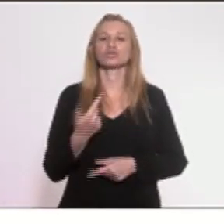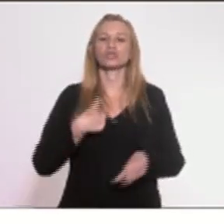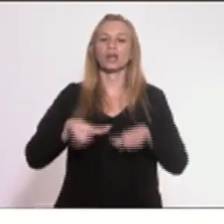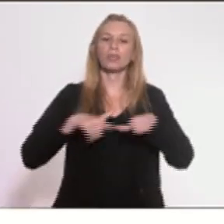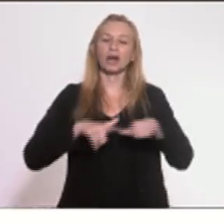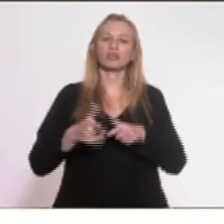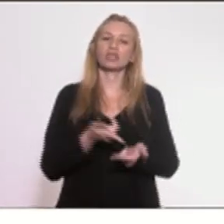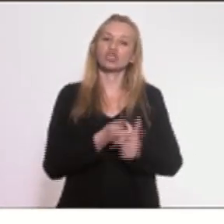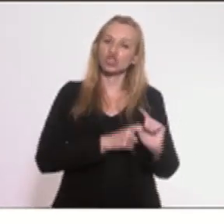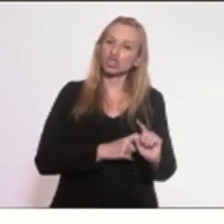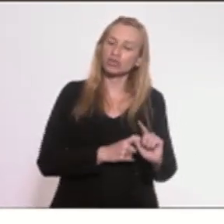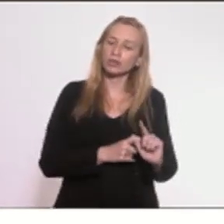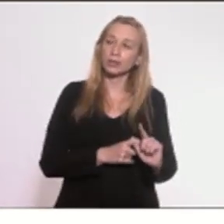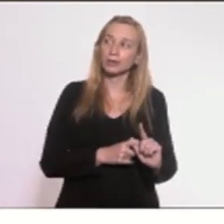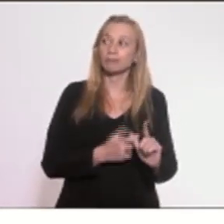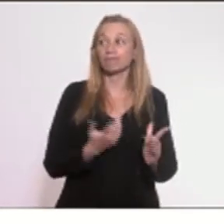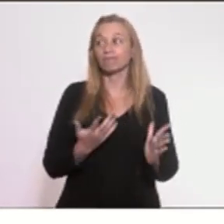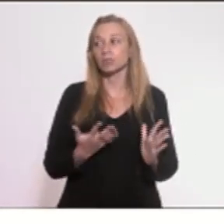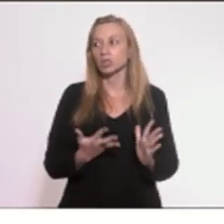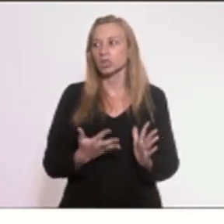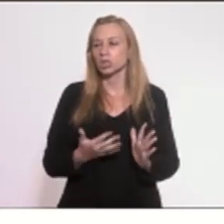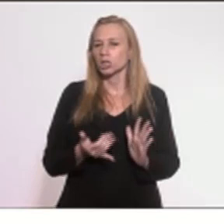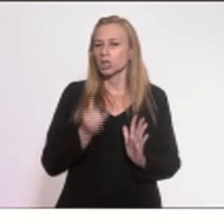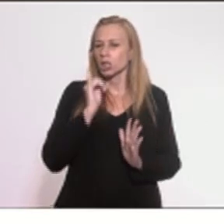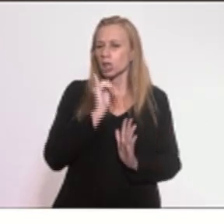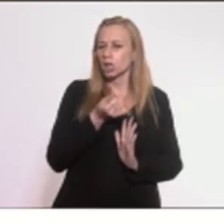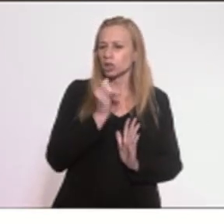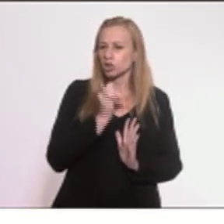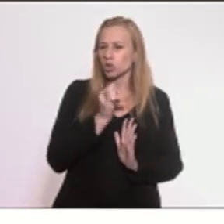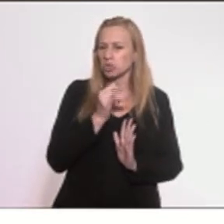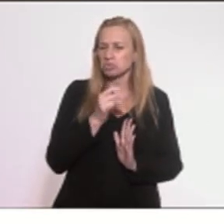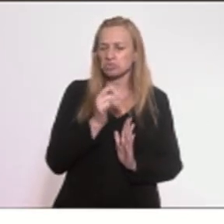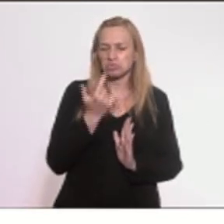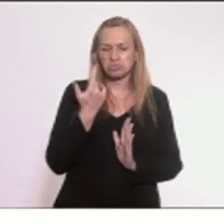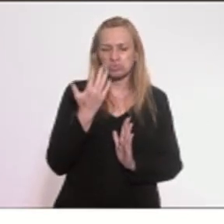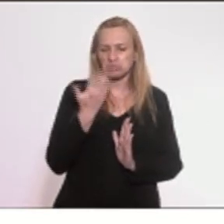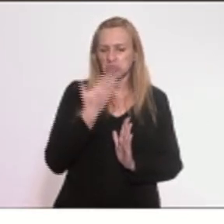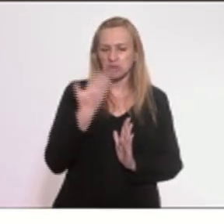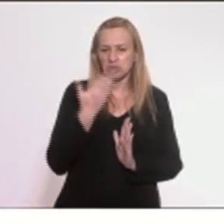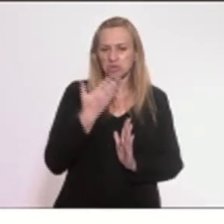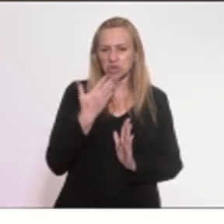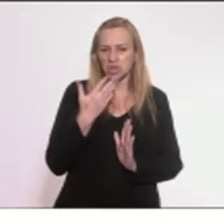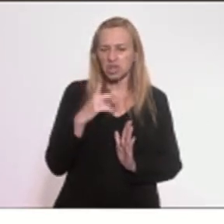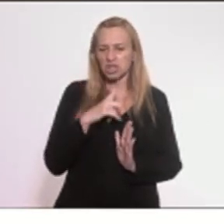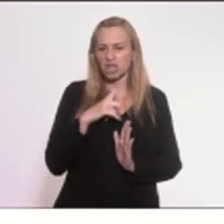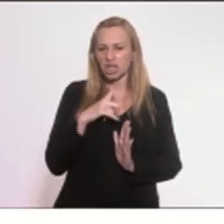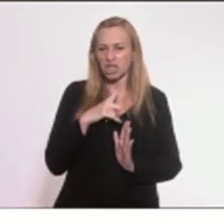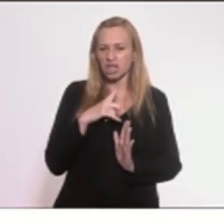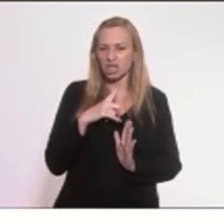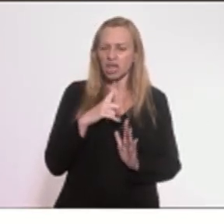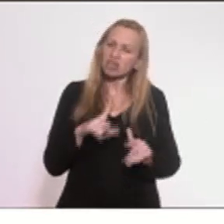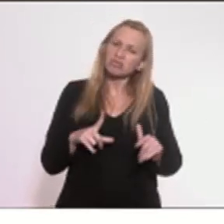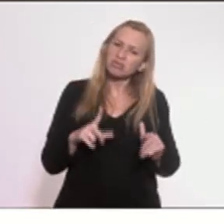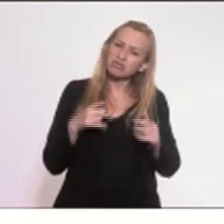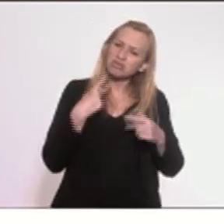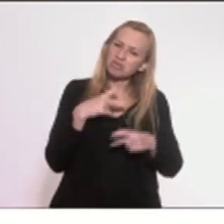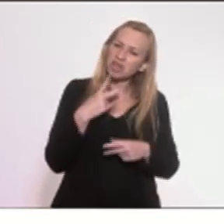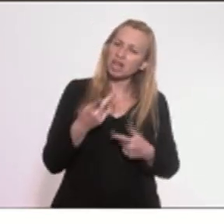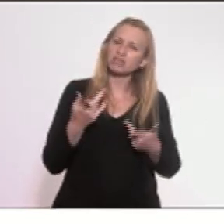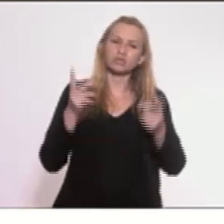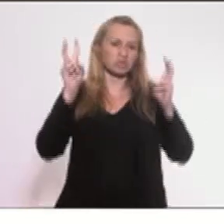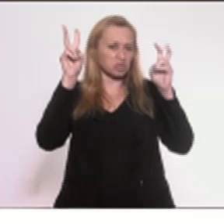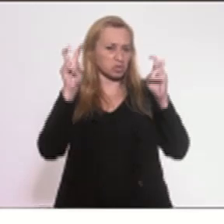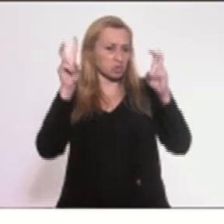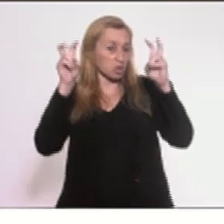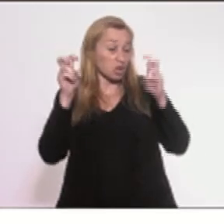dívida, eu nunca vi relatório do Conselho, e leio, que tenha tocado na questão